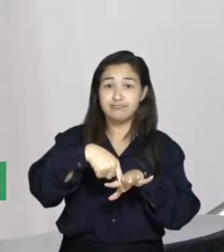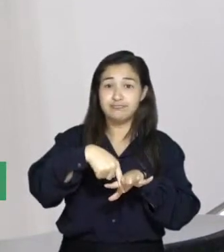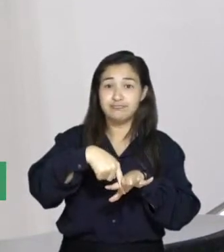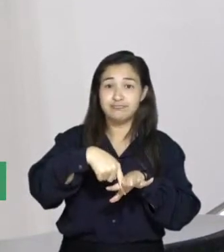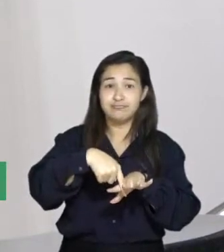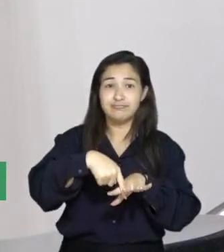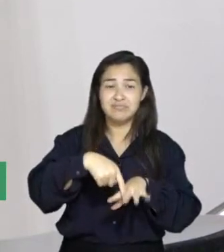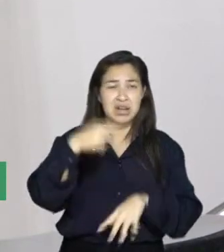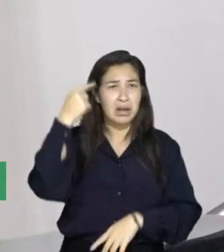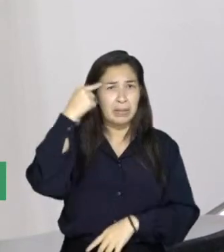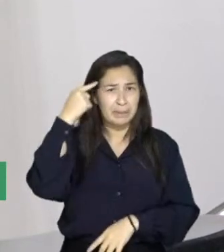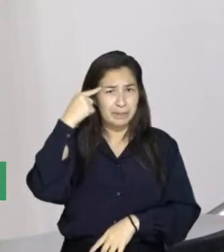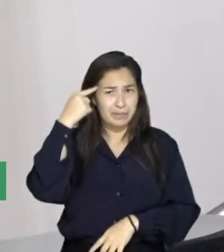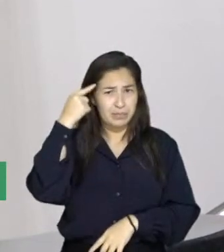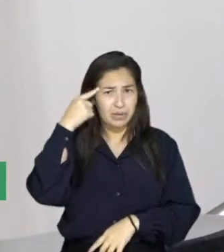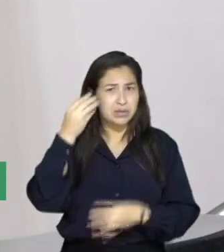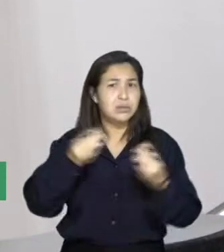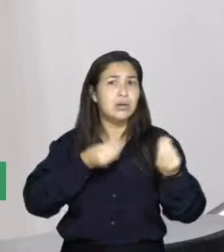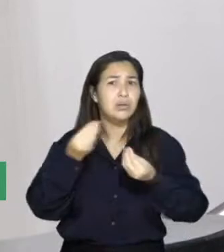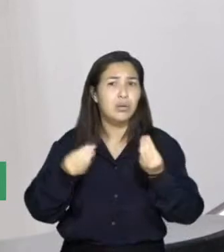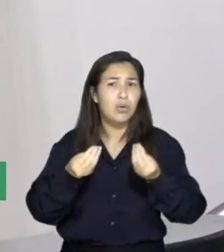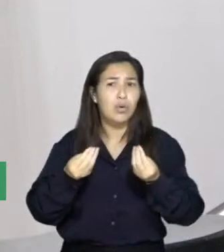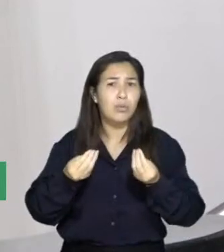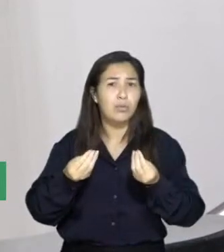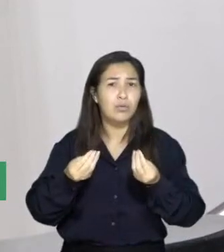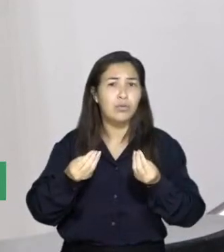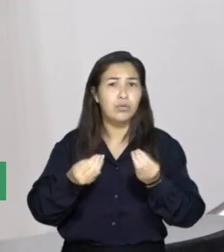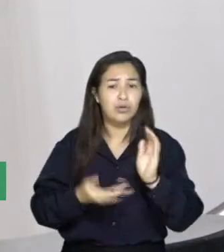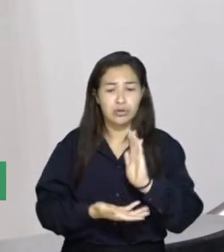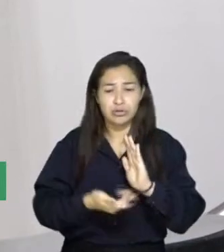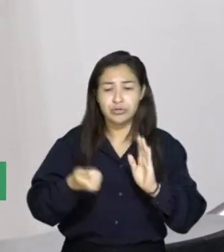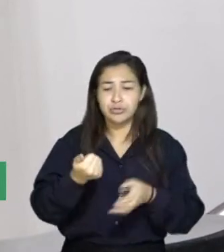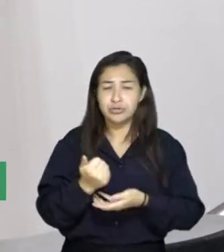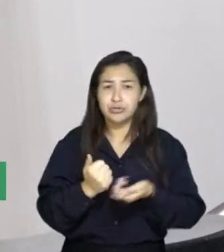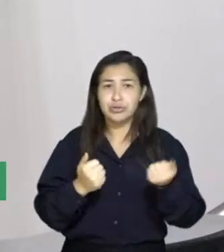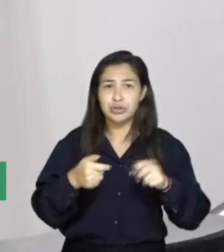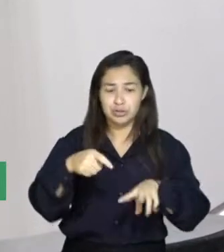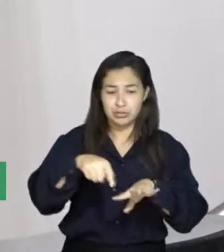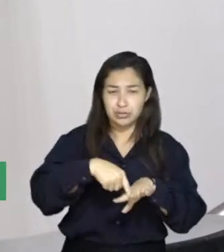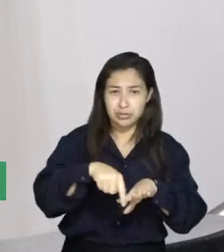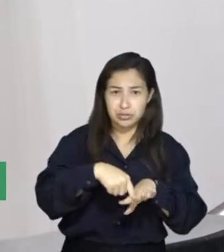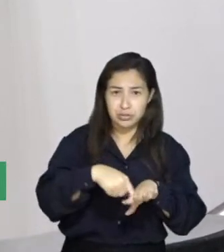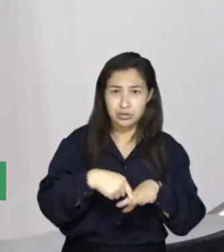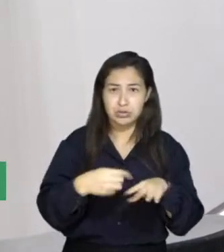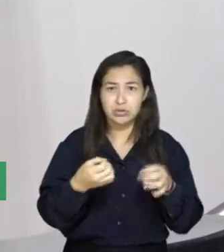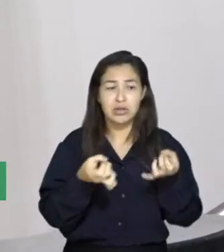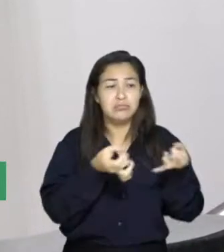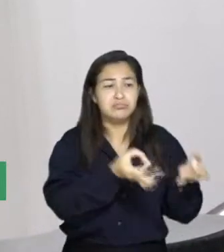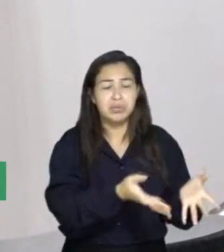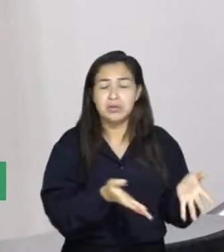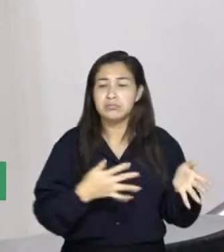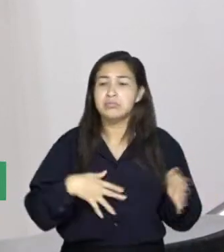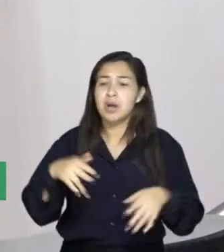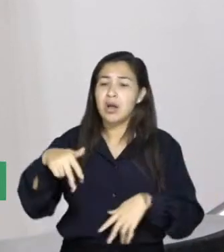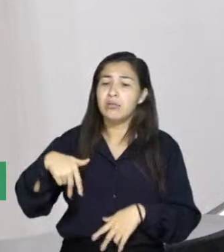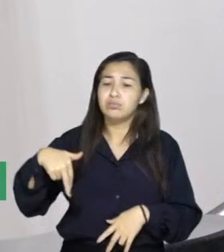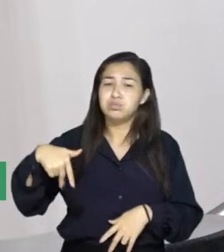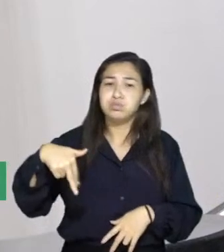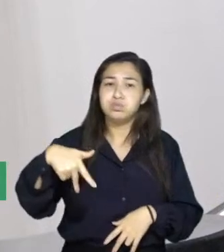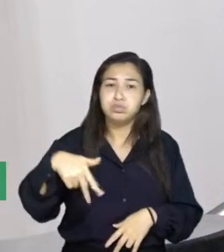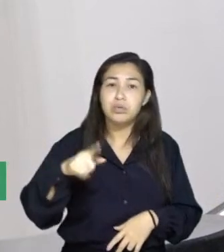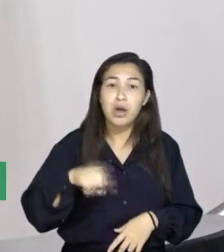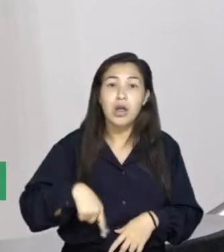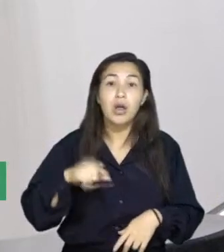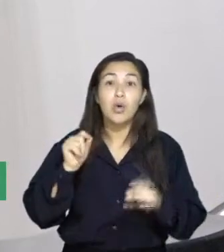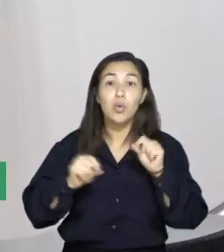pensaram duas vezes, tiraram as sandálias e lançaram, fazendo delas um instrumento de protesto.